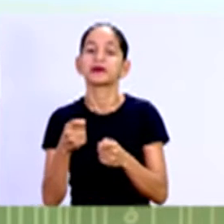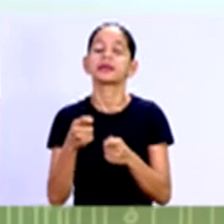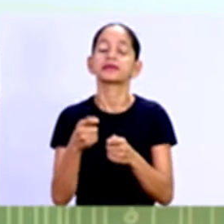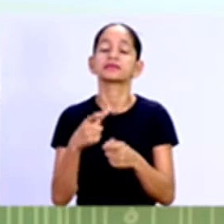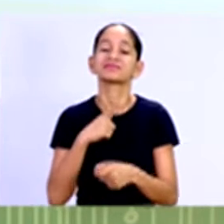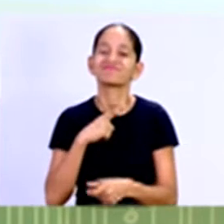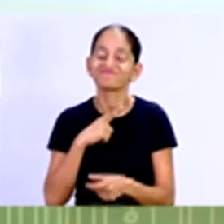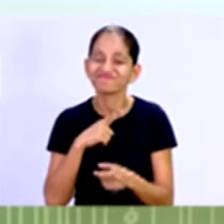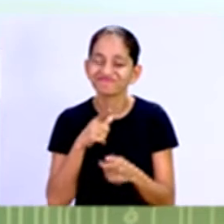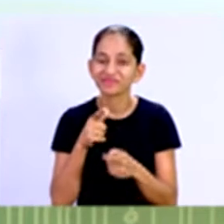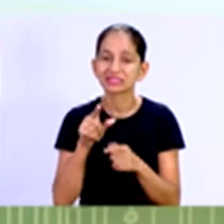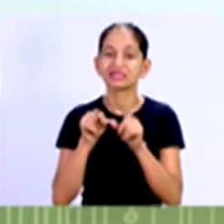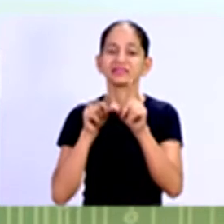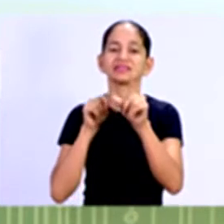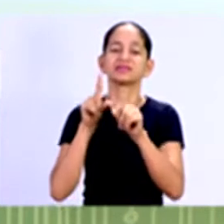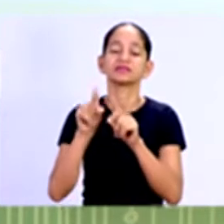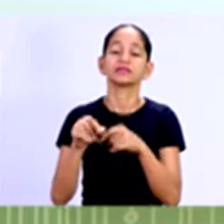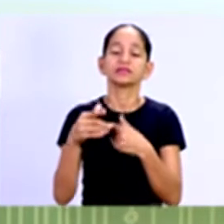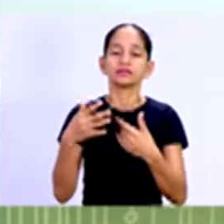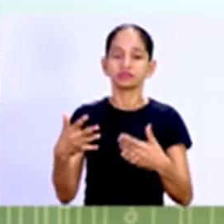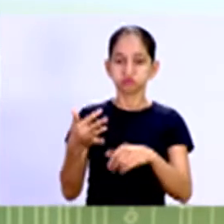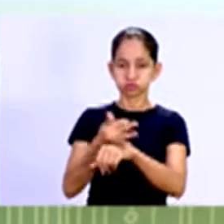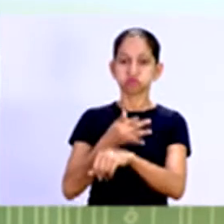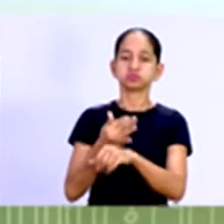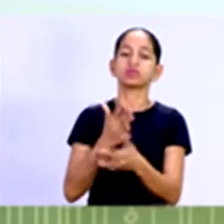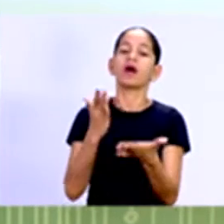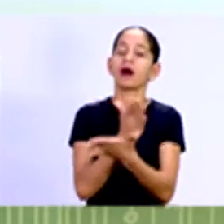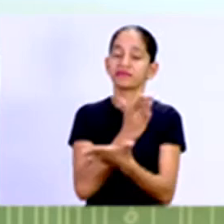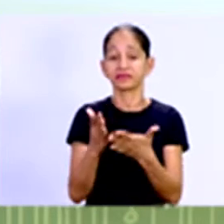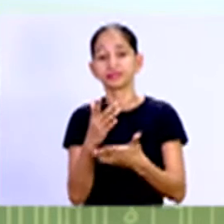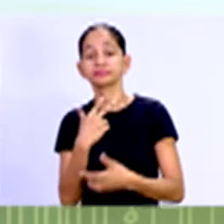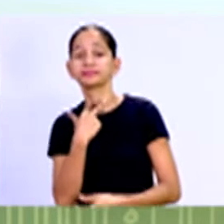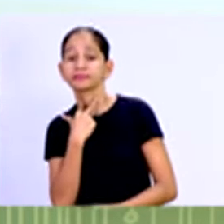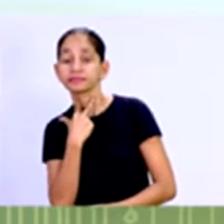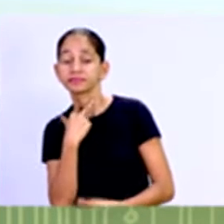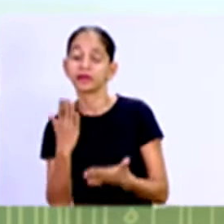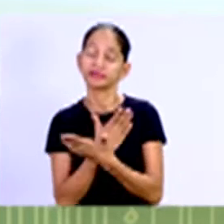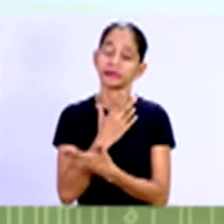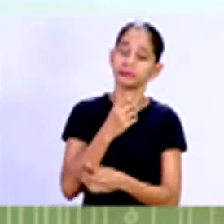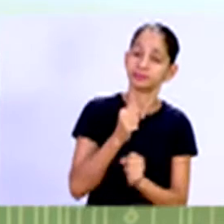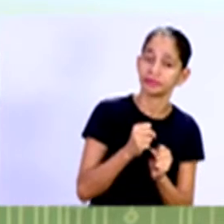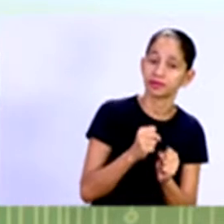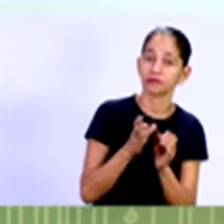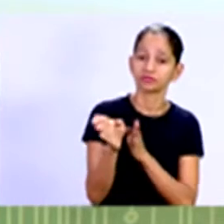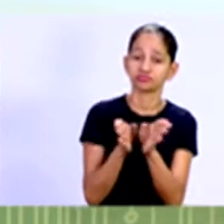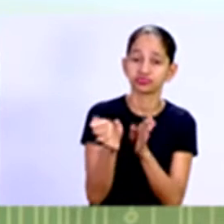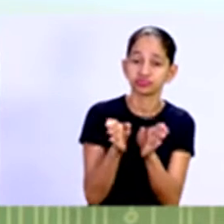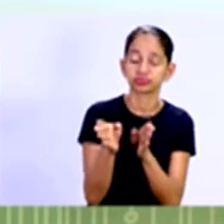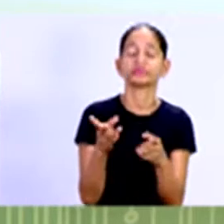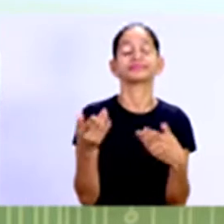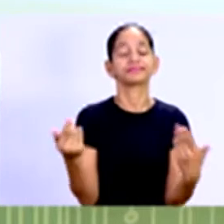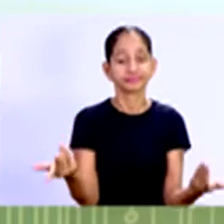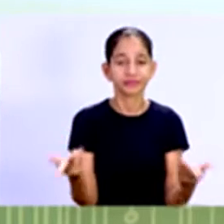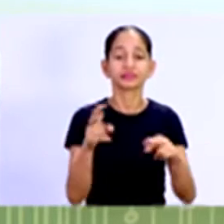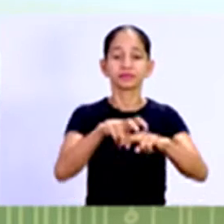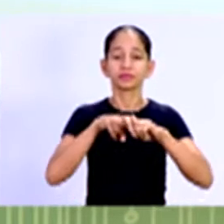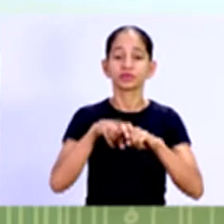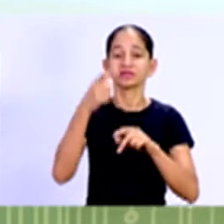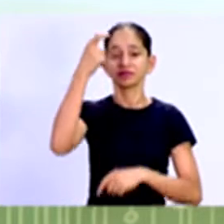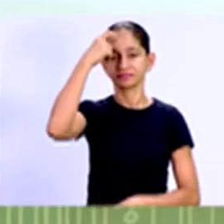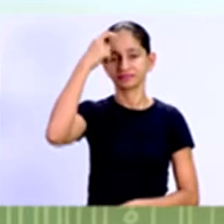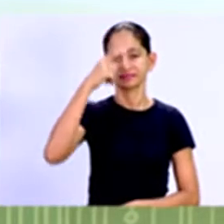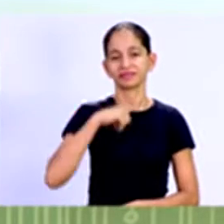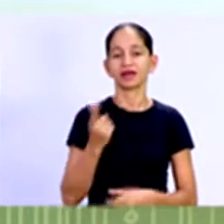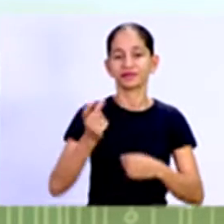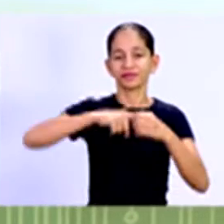de escolher e de controlar os seus instintos. Então, o sujeito ético, ele é um sujeito que ele é consciente,